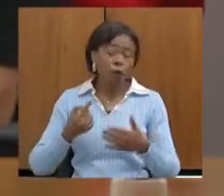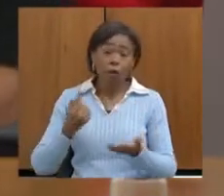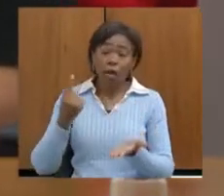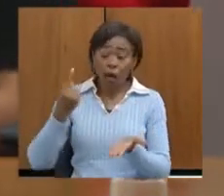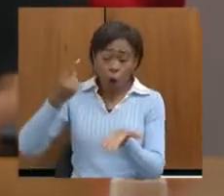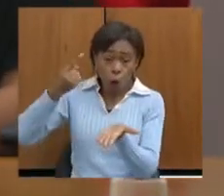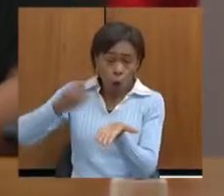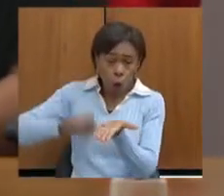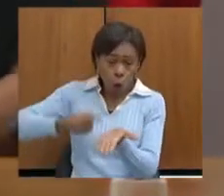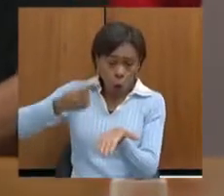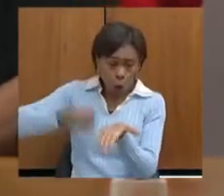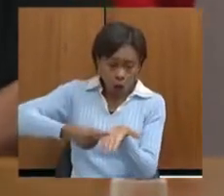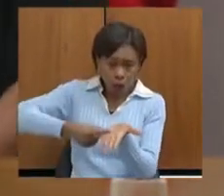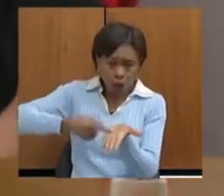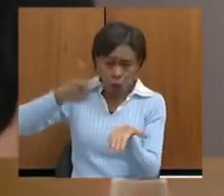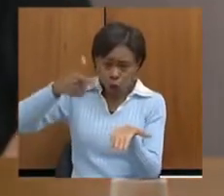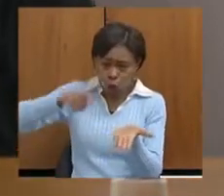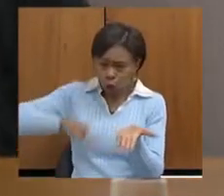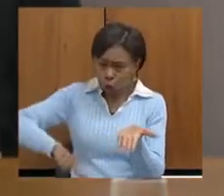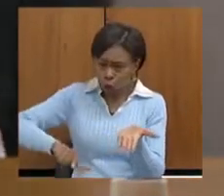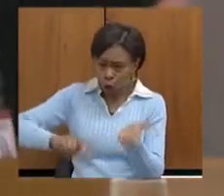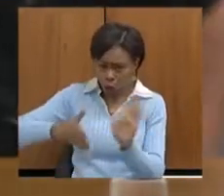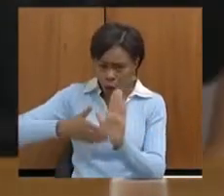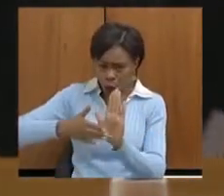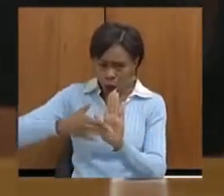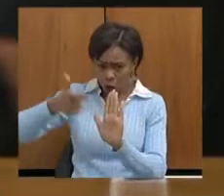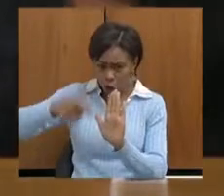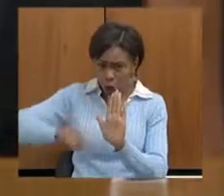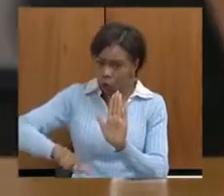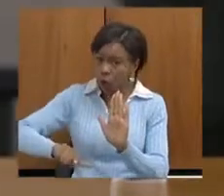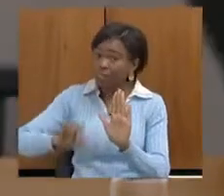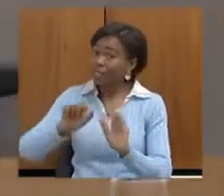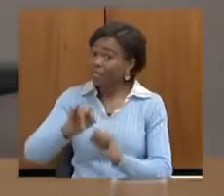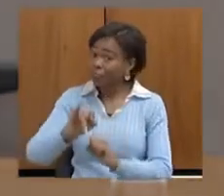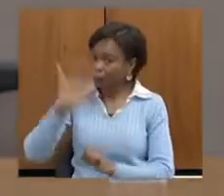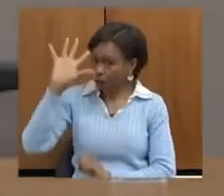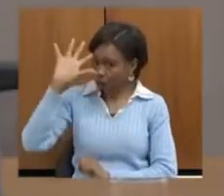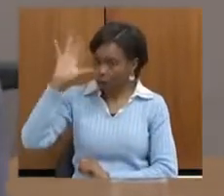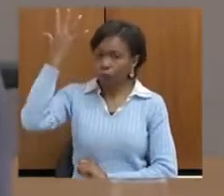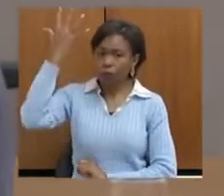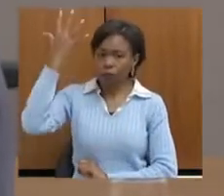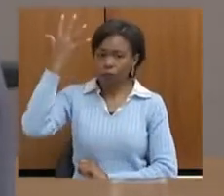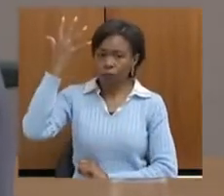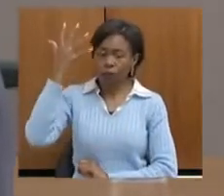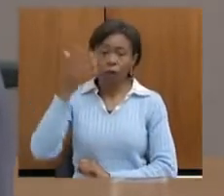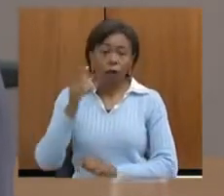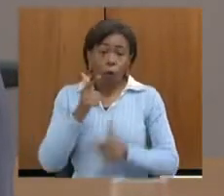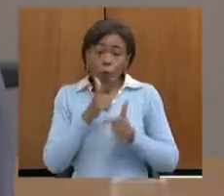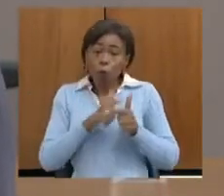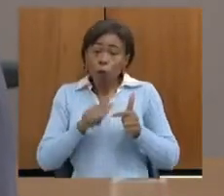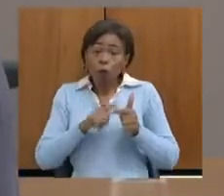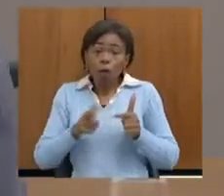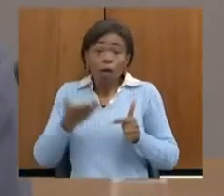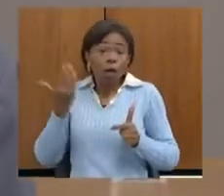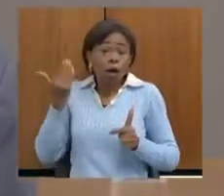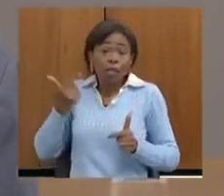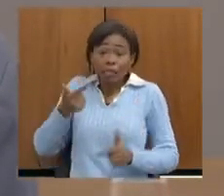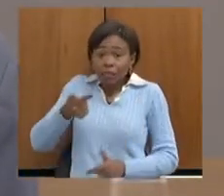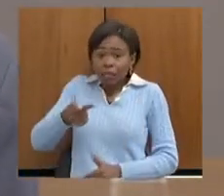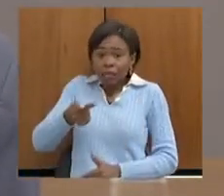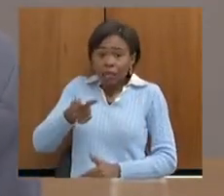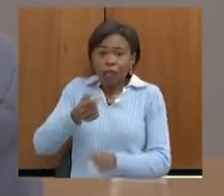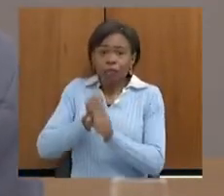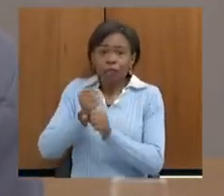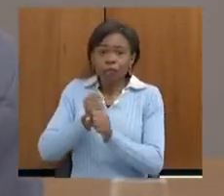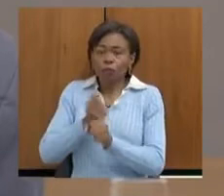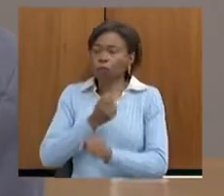repactuação ela só pode existir se for para resolver problemas que não foram resolvidos em sete anos